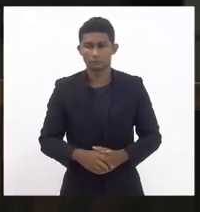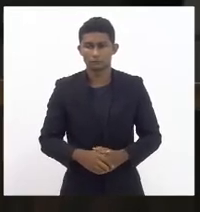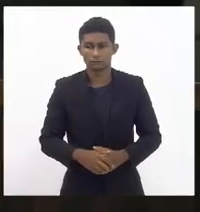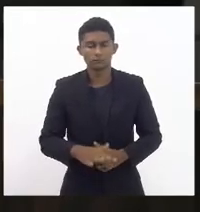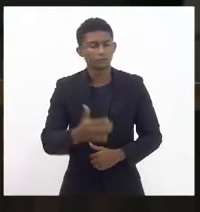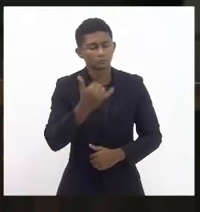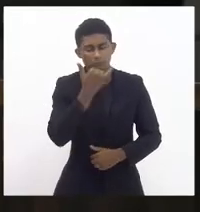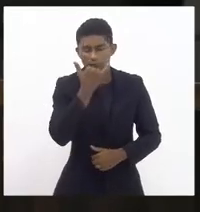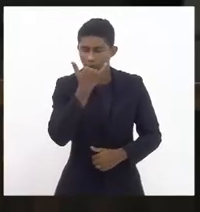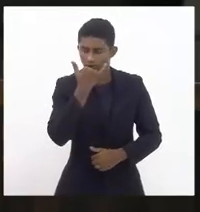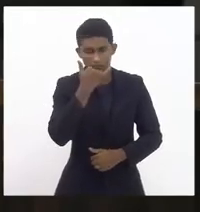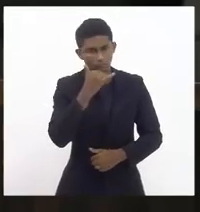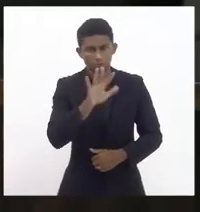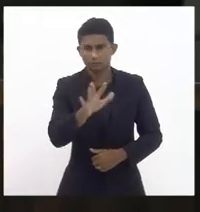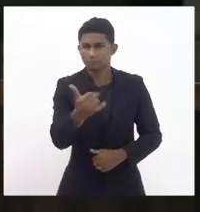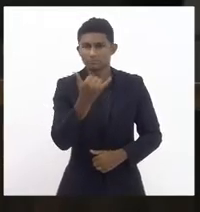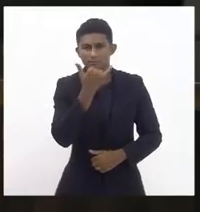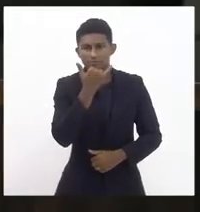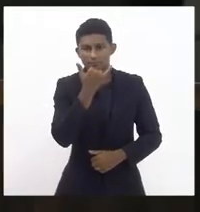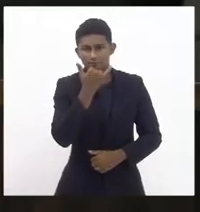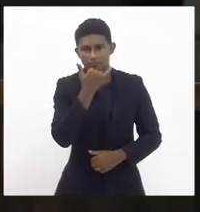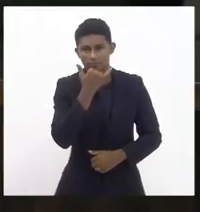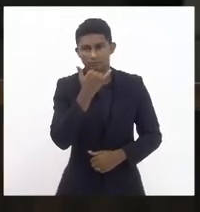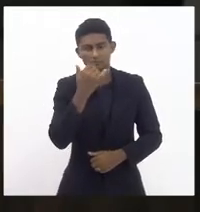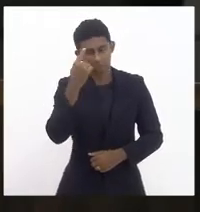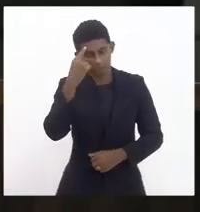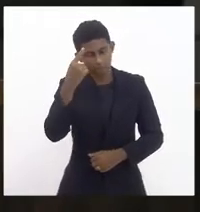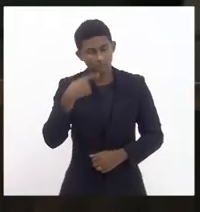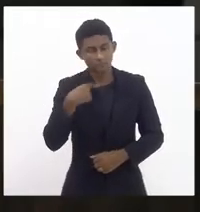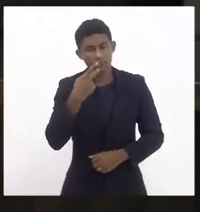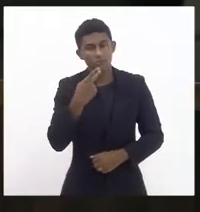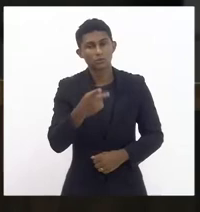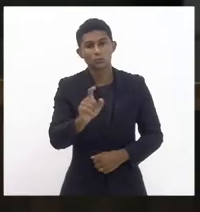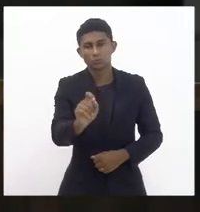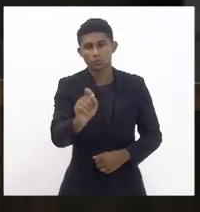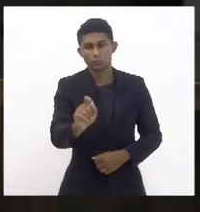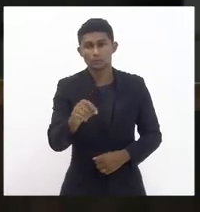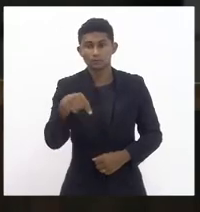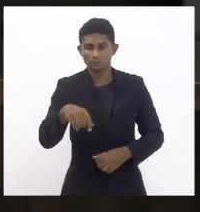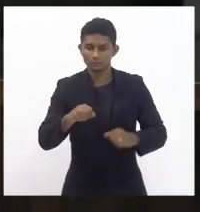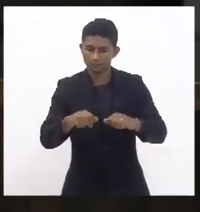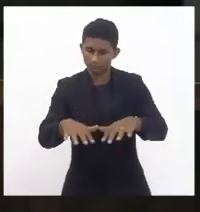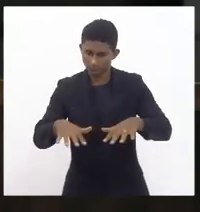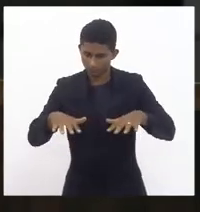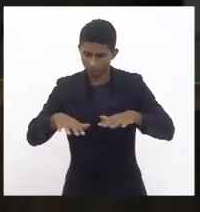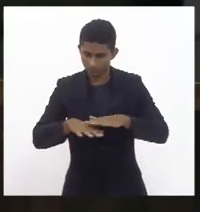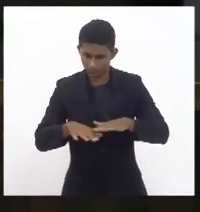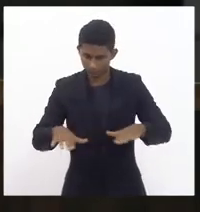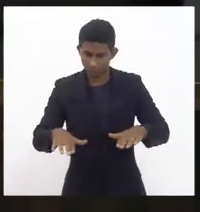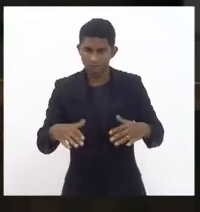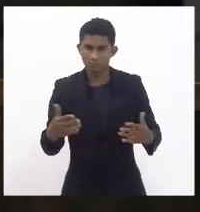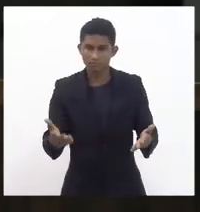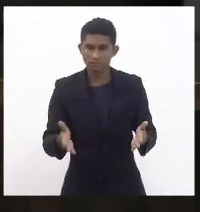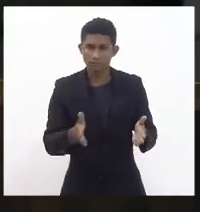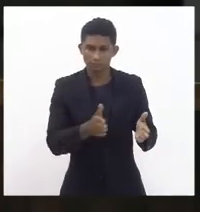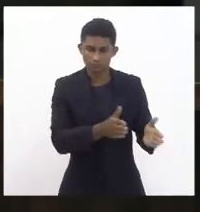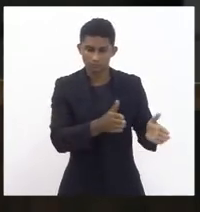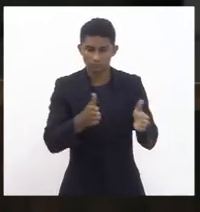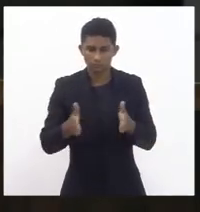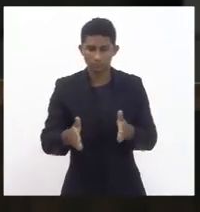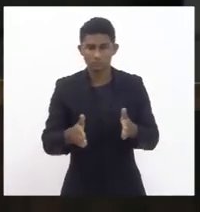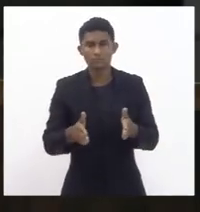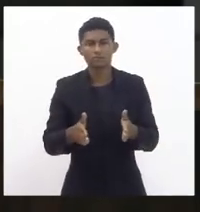o perdão perdão é como eu disse no início eu vou encerrar o Além do dia eu vou passar para para